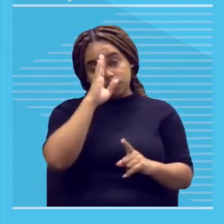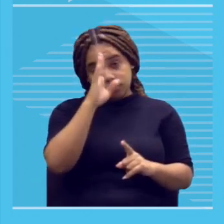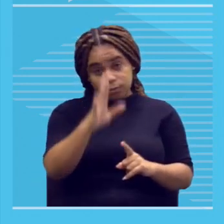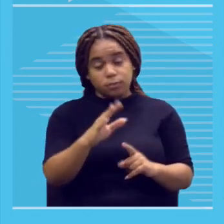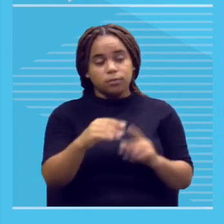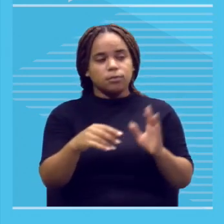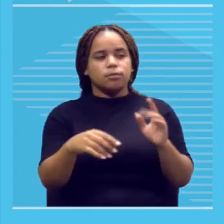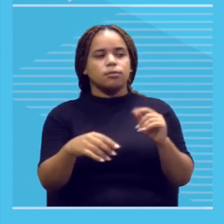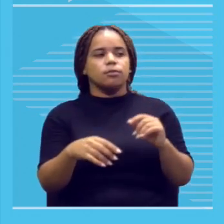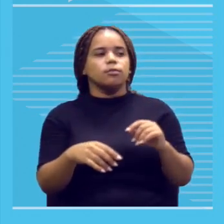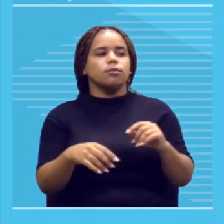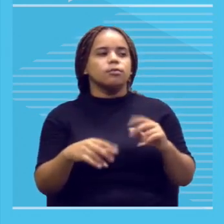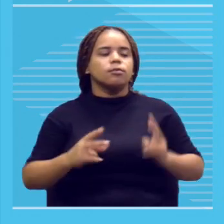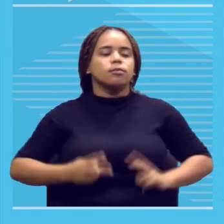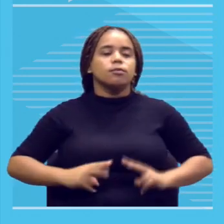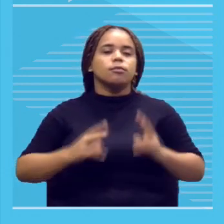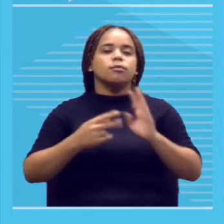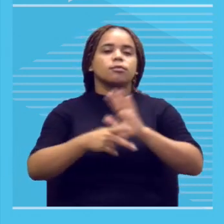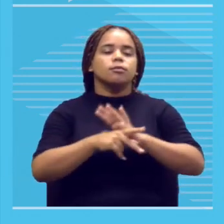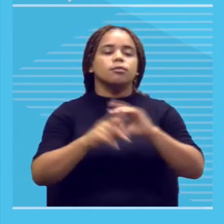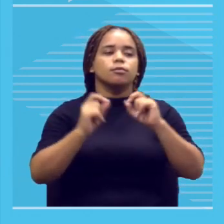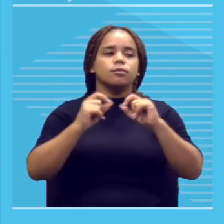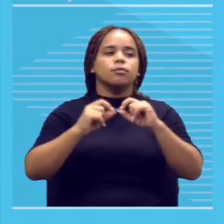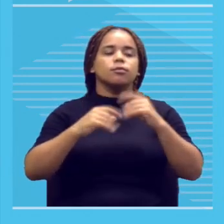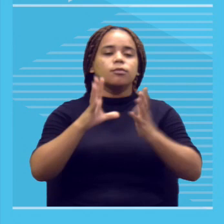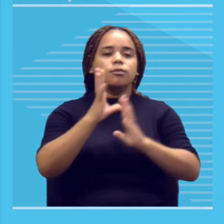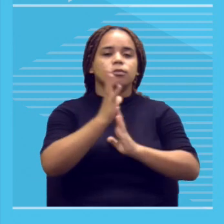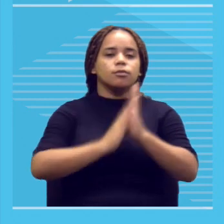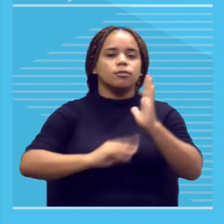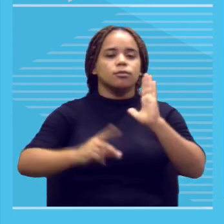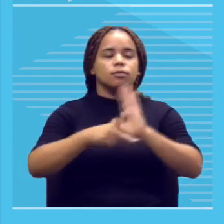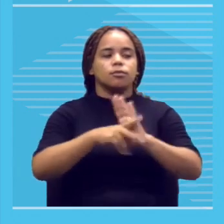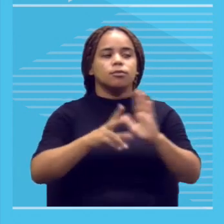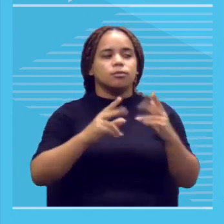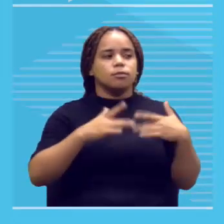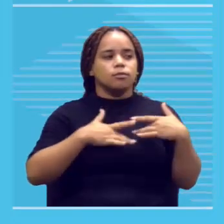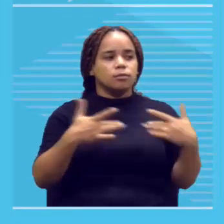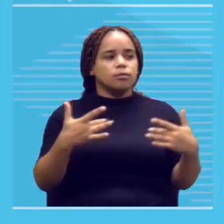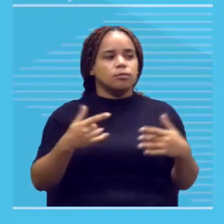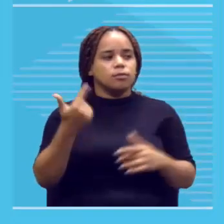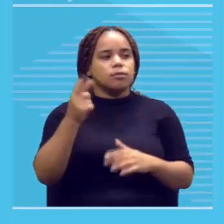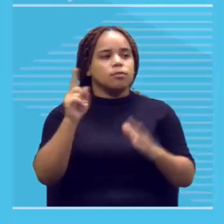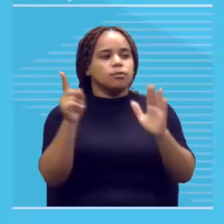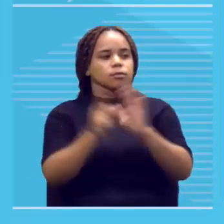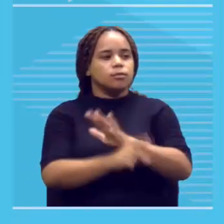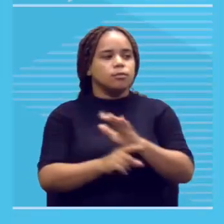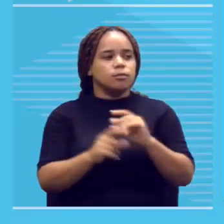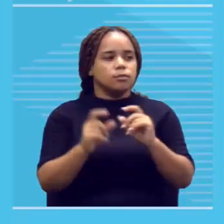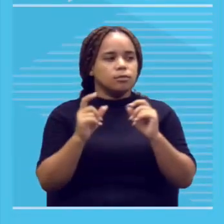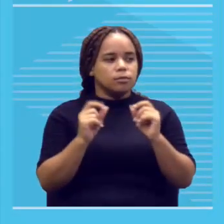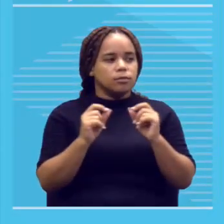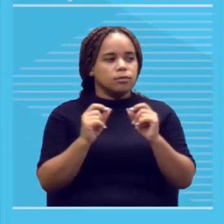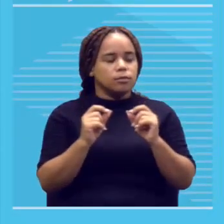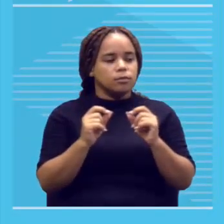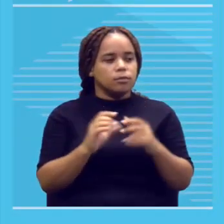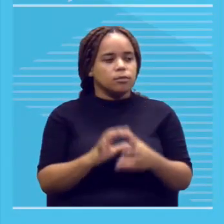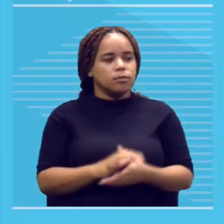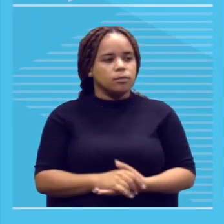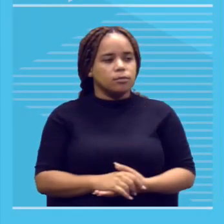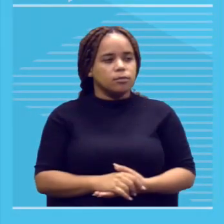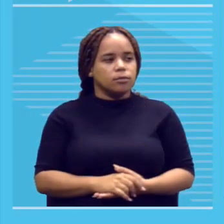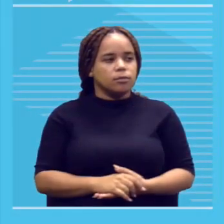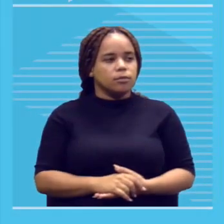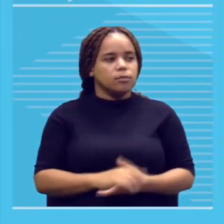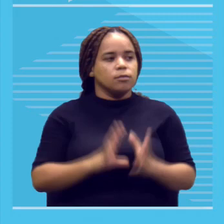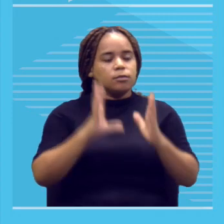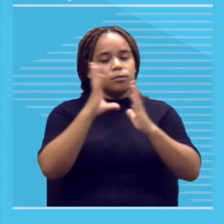do ser humano o modelo de caridade Nós também sabemos acho que é a próxima pergunta certo modelo de